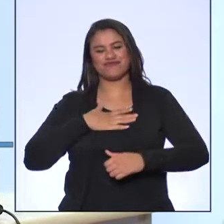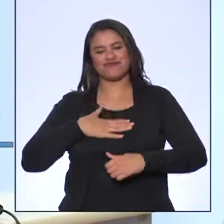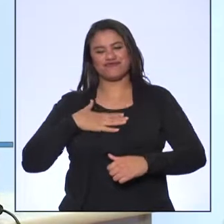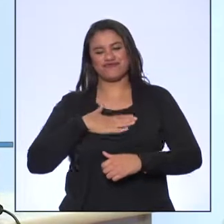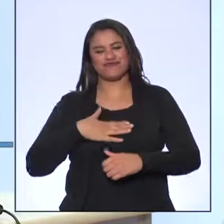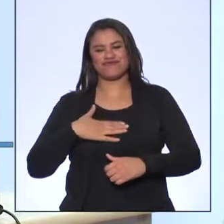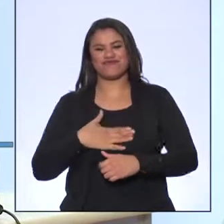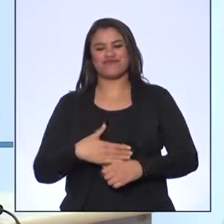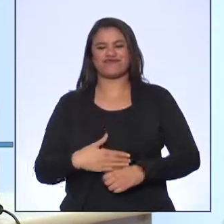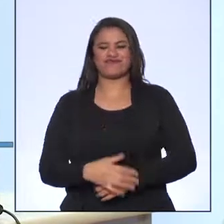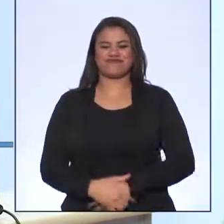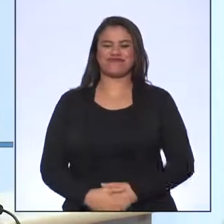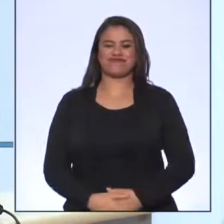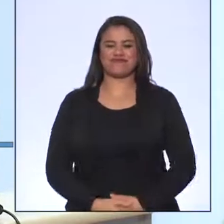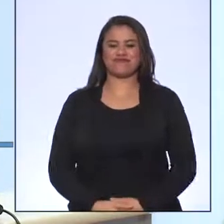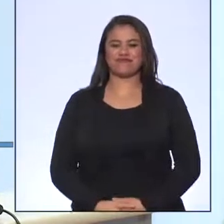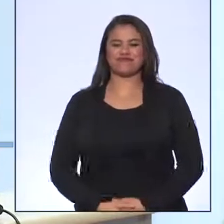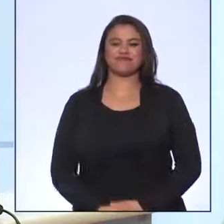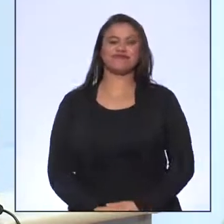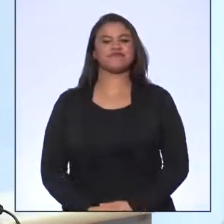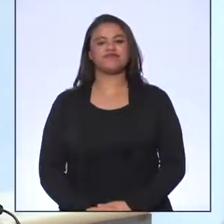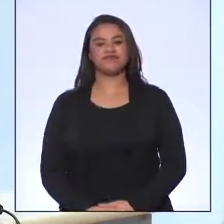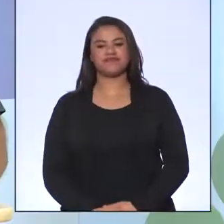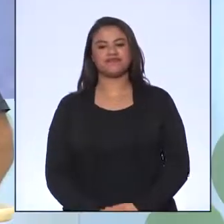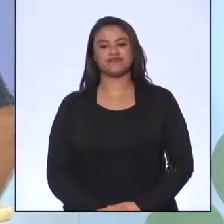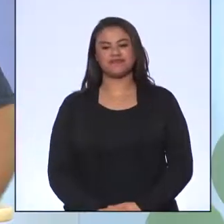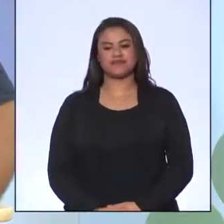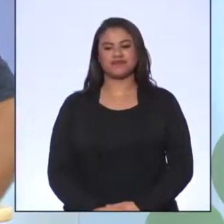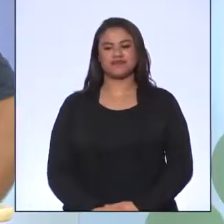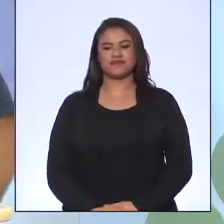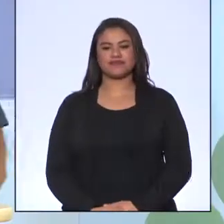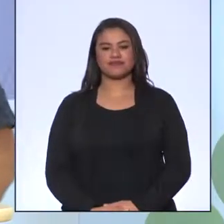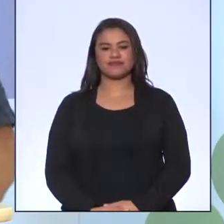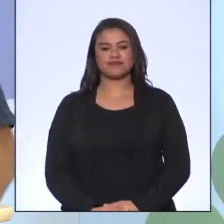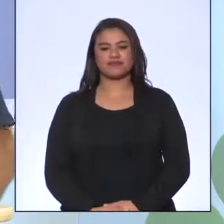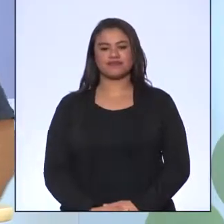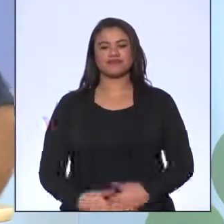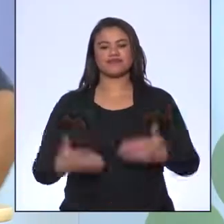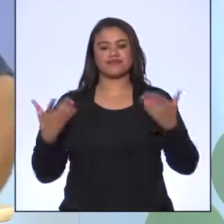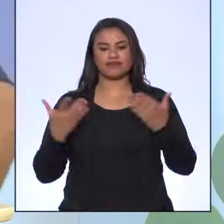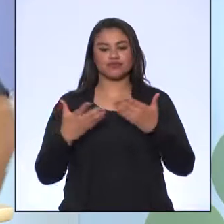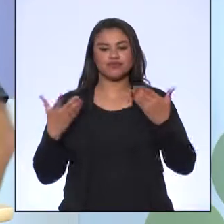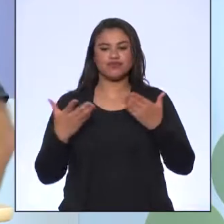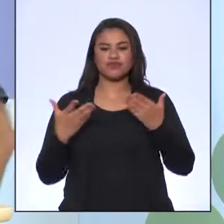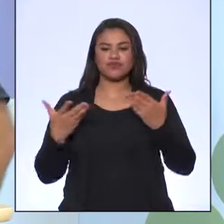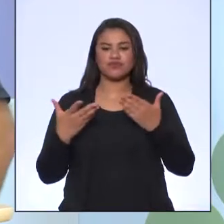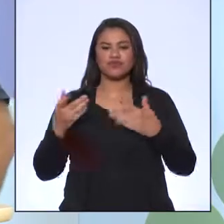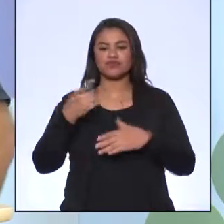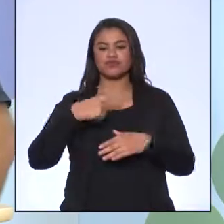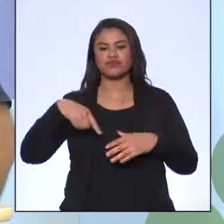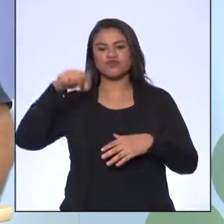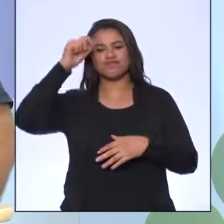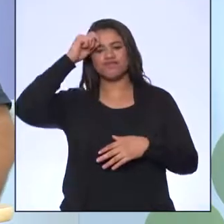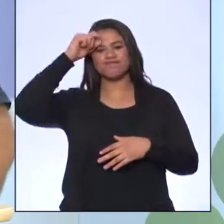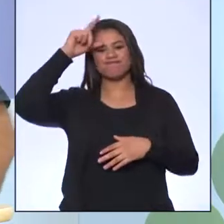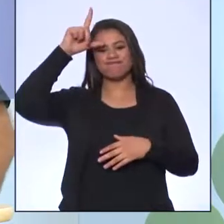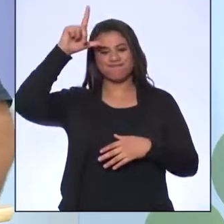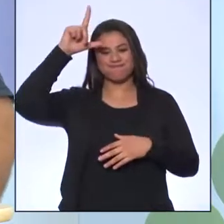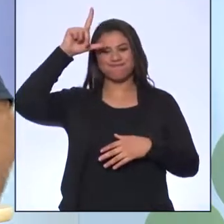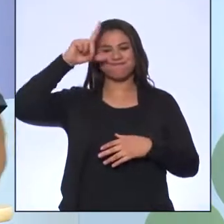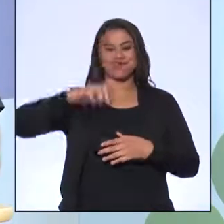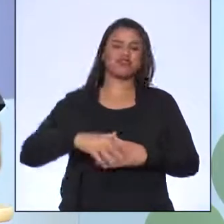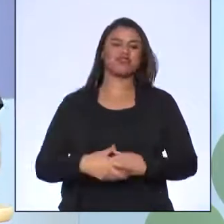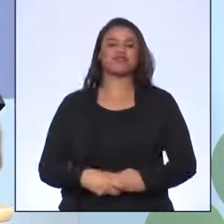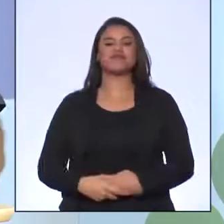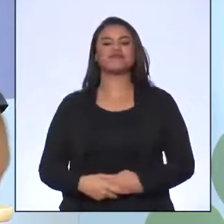uma aula aqui do 8º ano. Isso, perfeitamente, professora. Nós estamos aqui para ampliar o conhecimento de vocês.